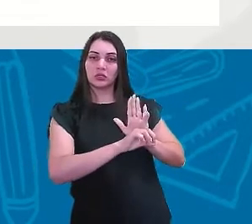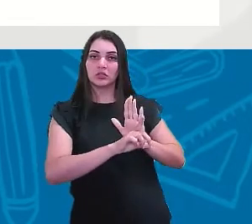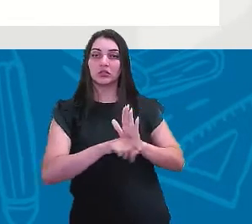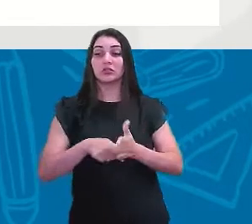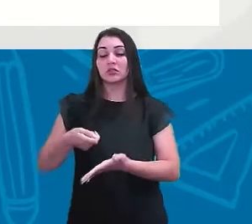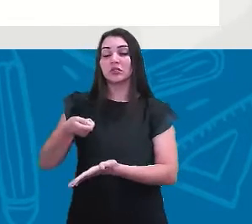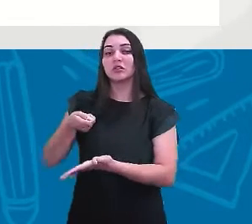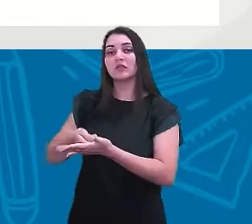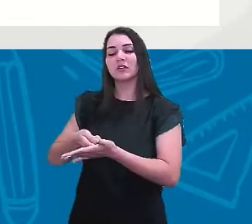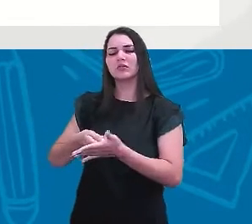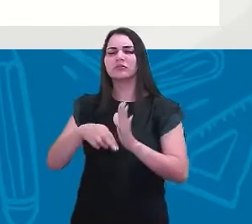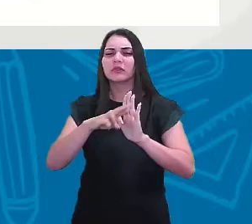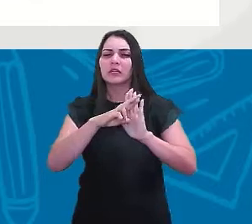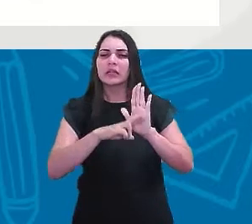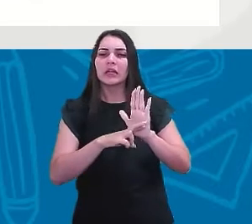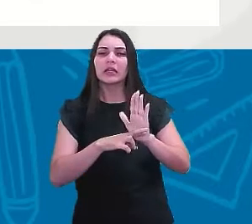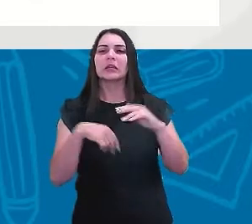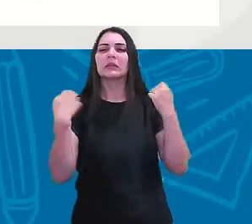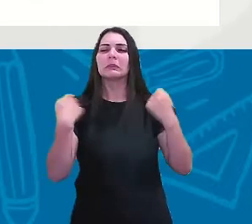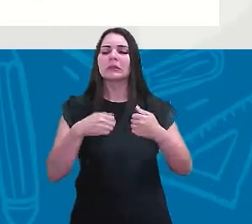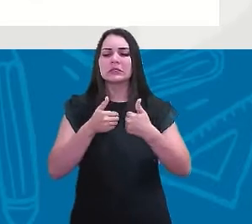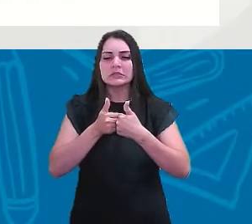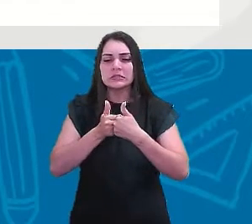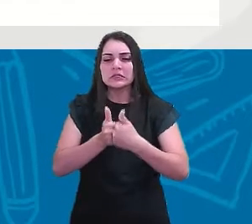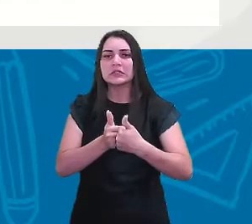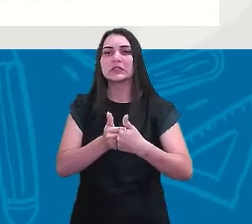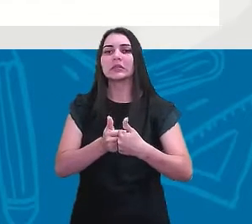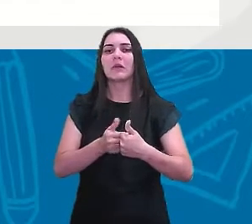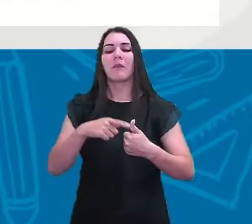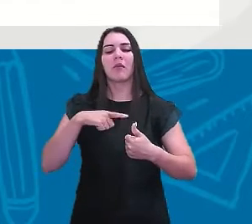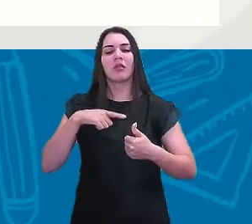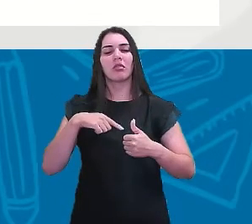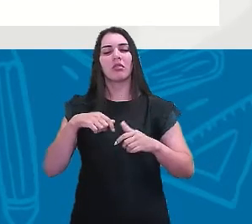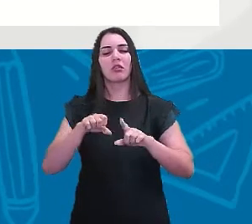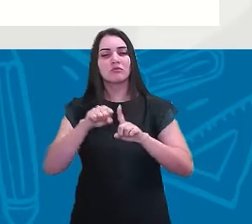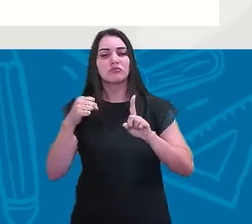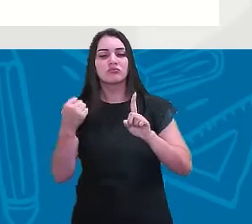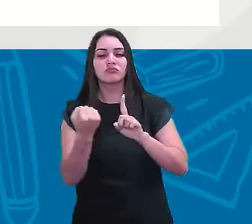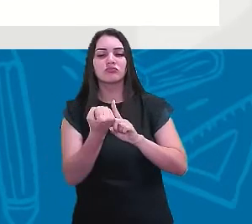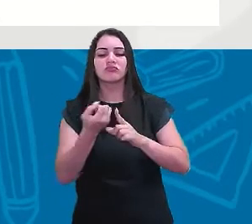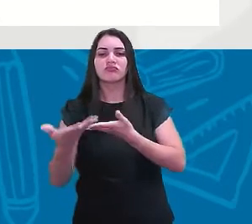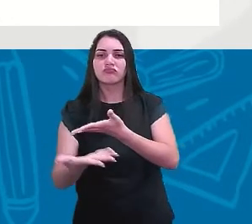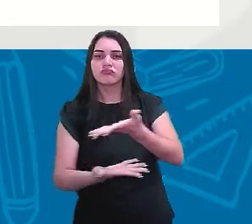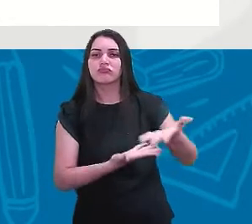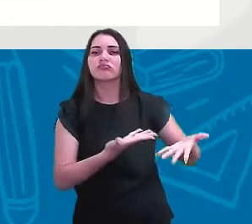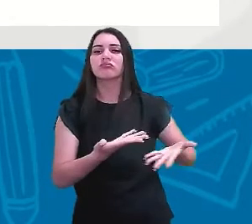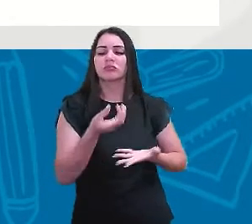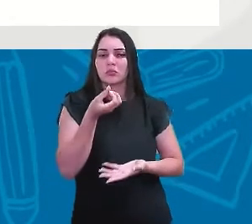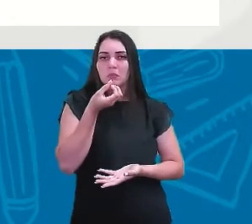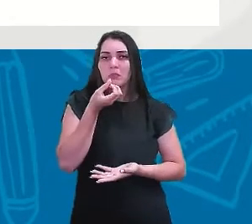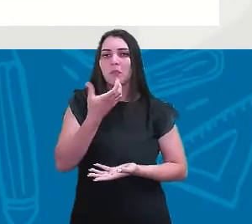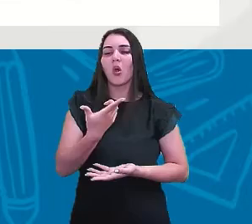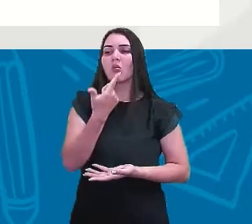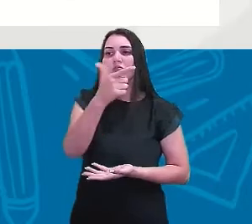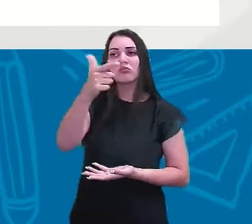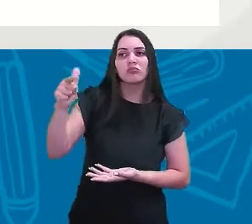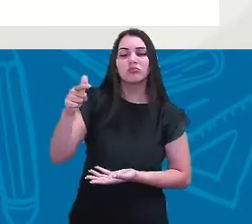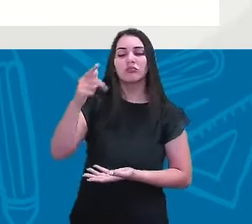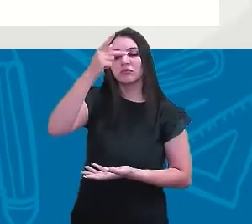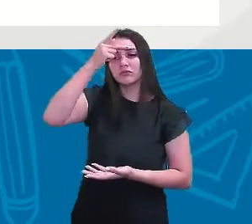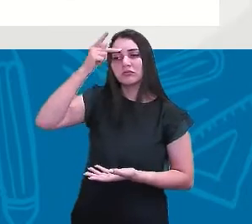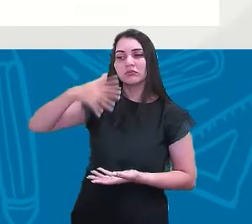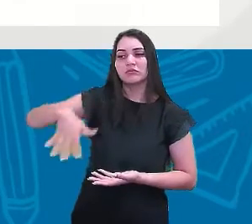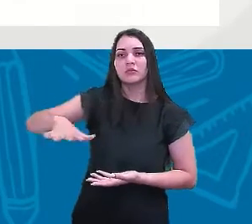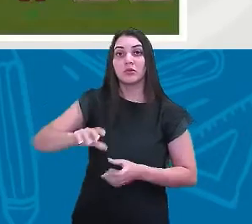que devemos seguir para se manter bem em sociedade, para a gente se relacionar bem com as outras pessoas,